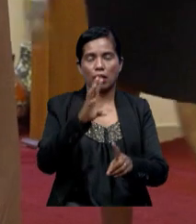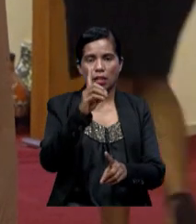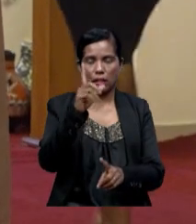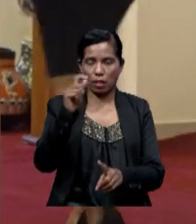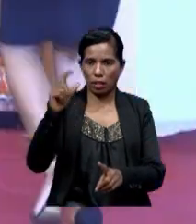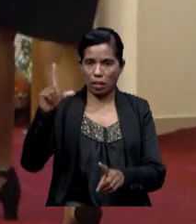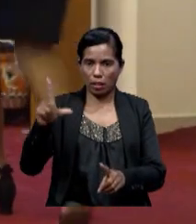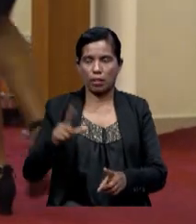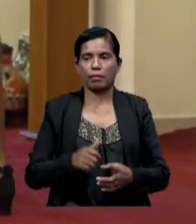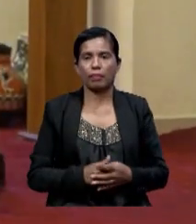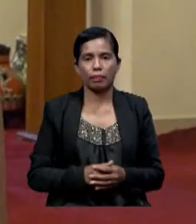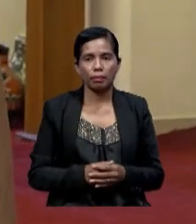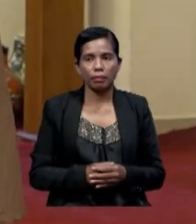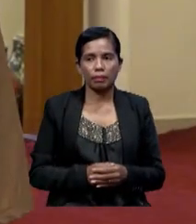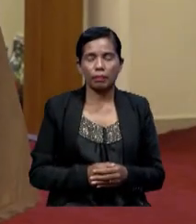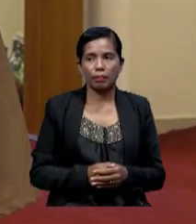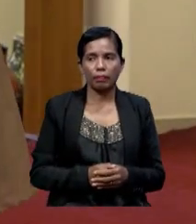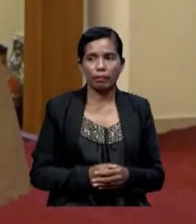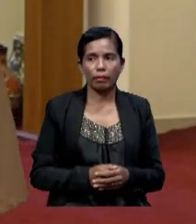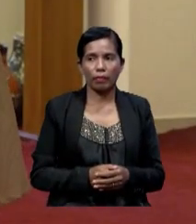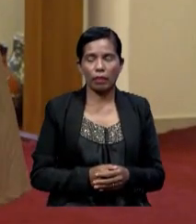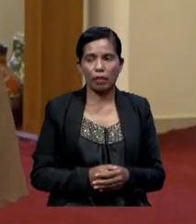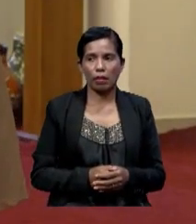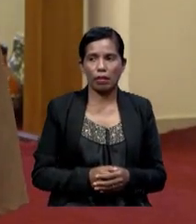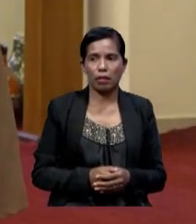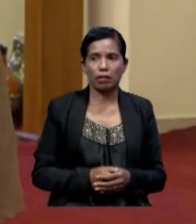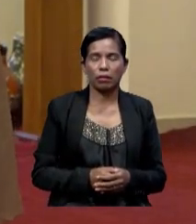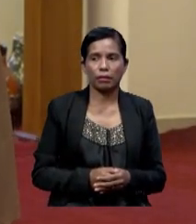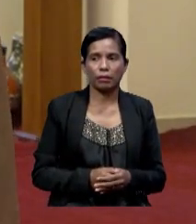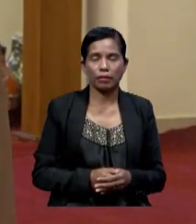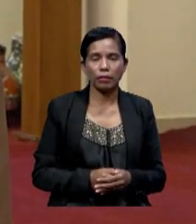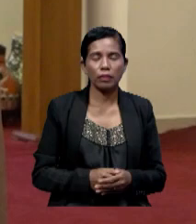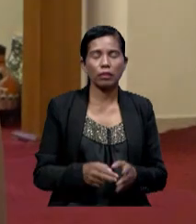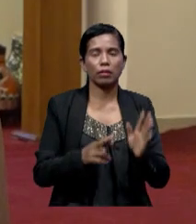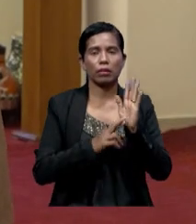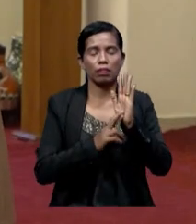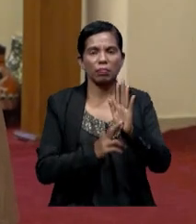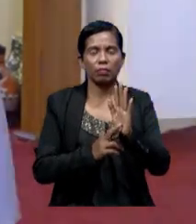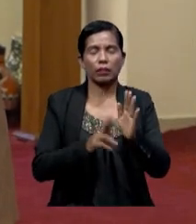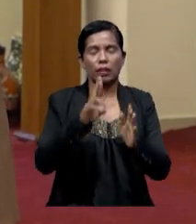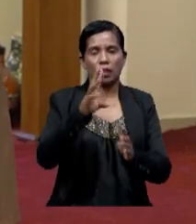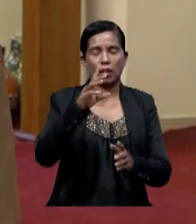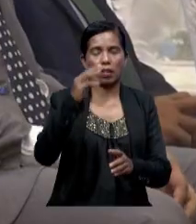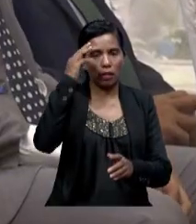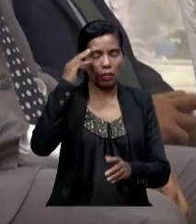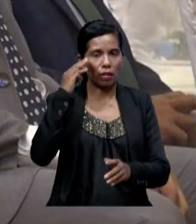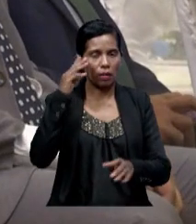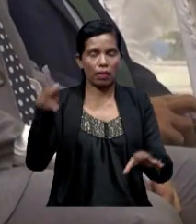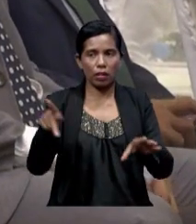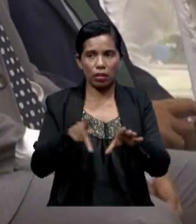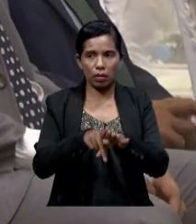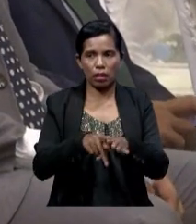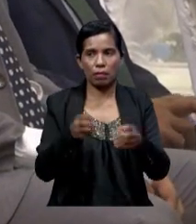Democrática Timor-Leste. República da Coreia nebe participa macas e forças de paz